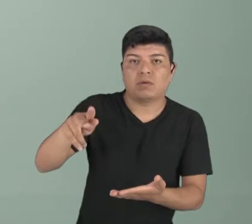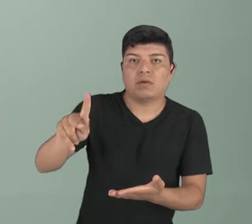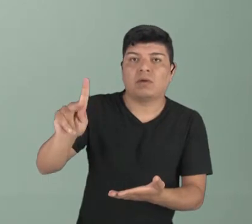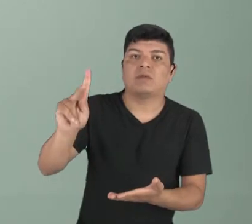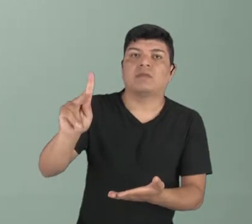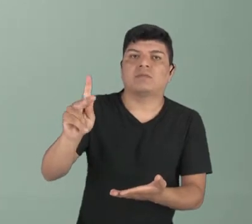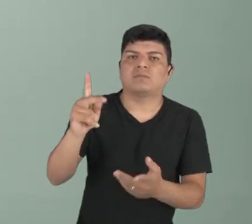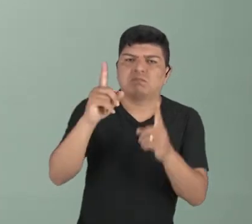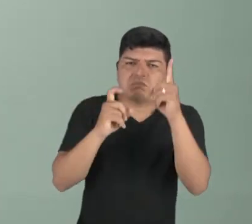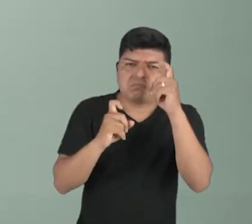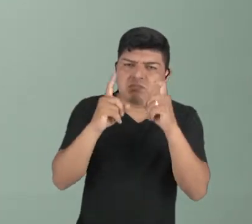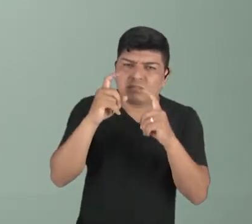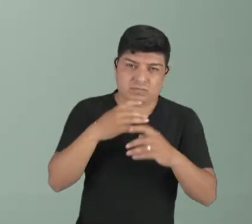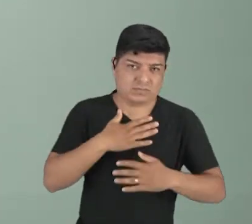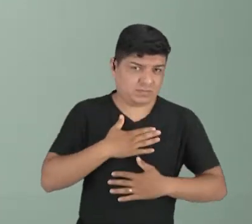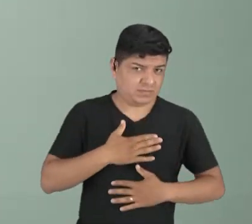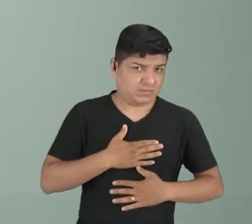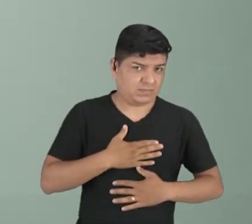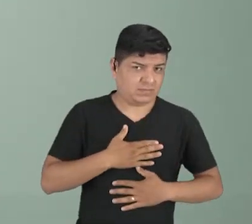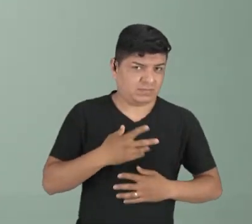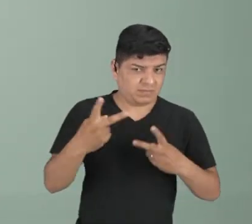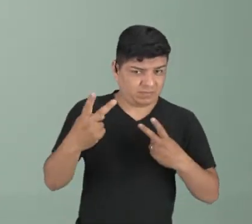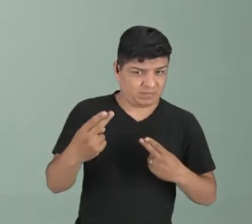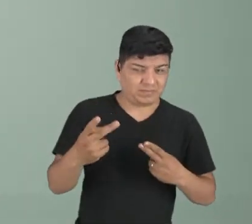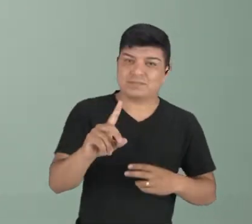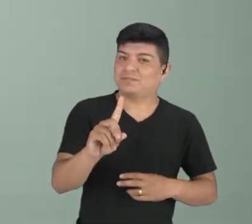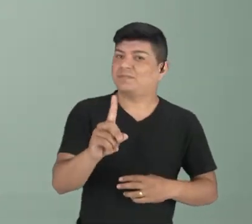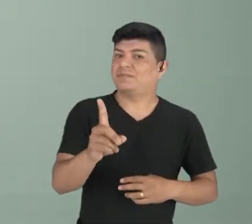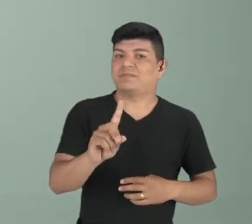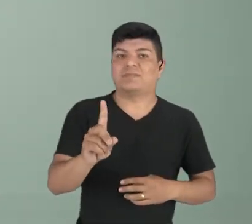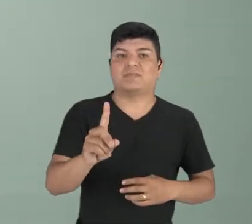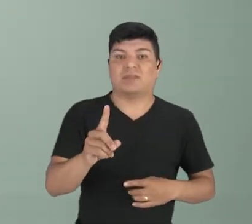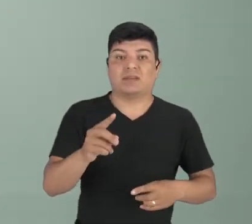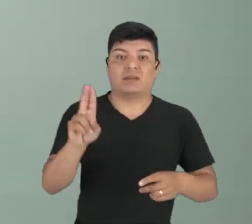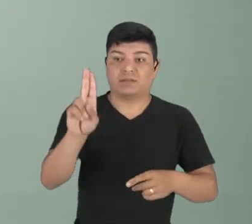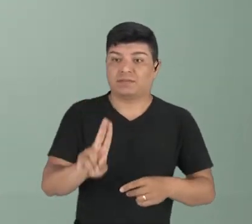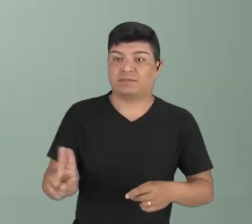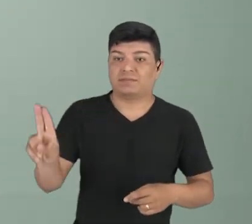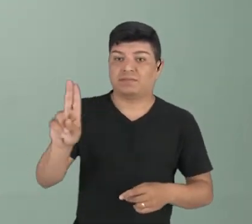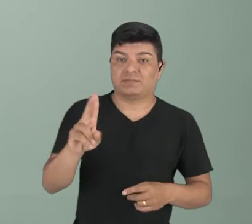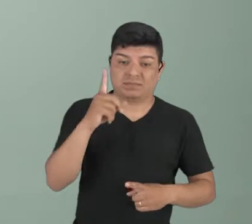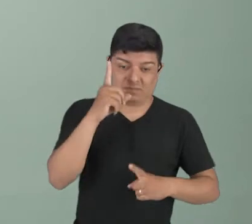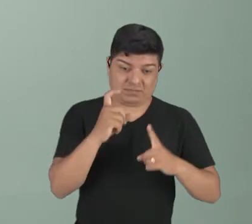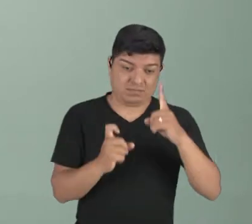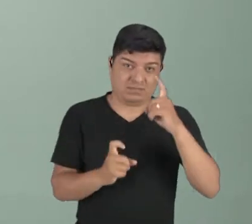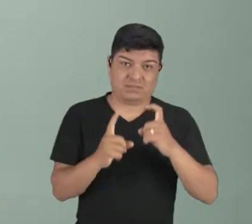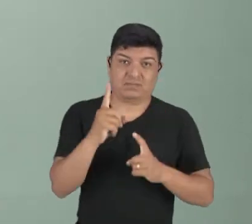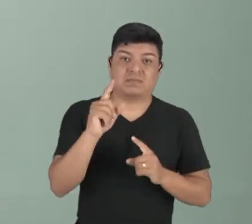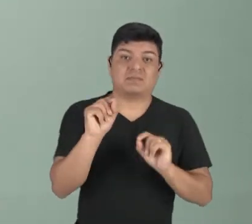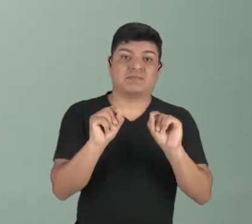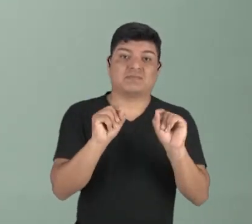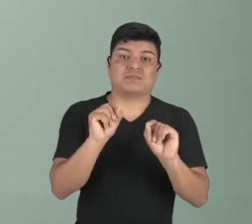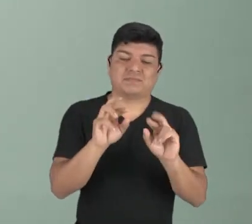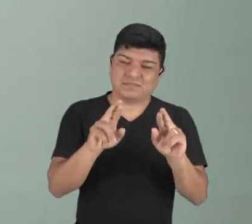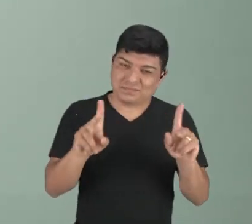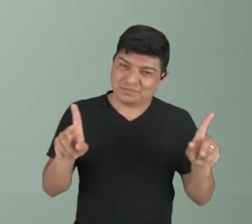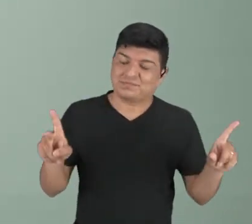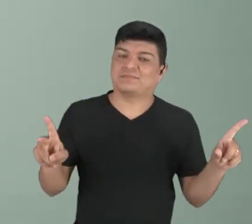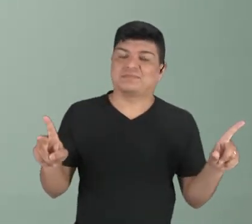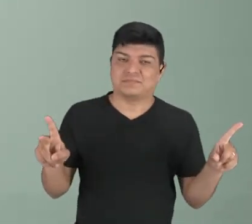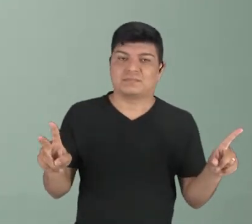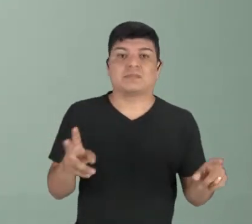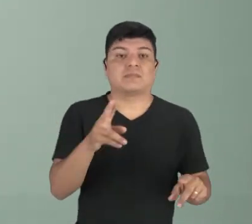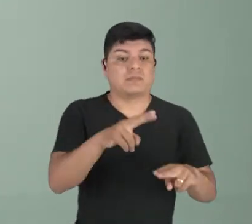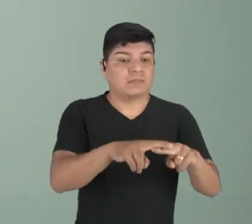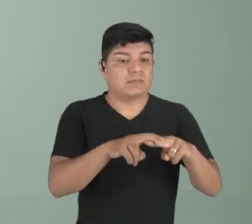mesma expressão corporal? Não tem. São danças que usam expressões corporais, mas de formas e maneiras diferentes.